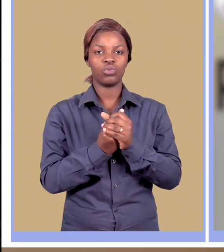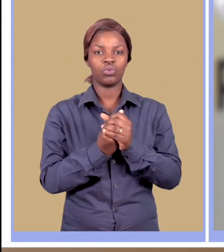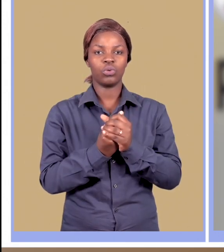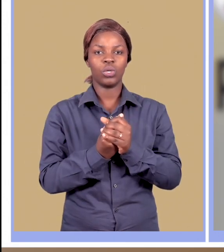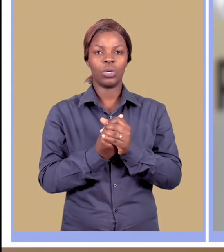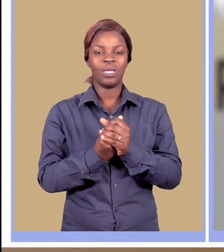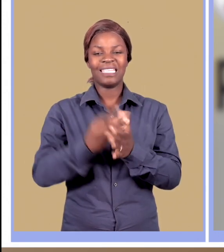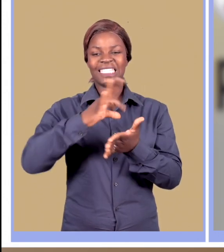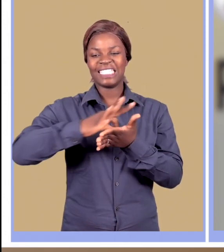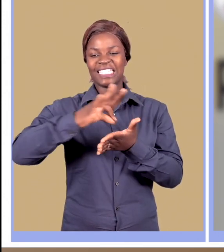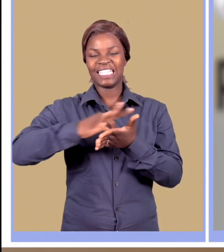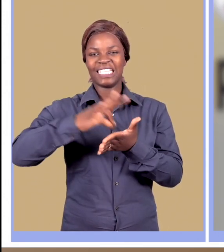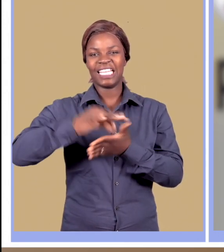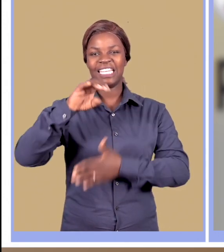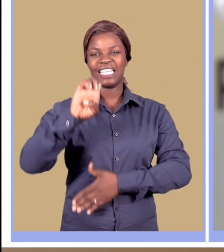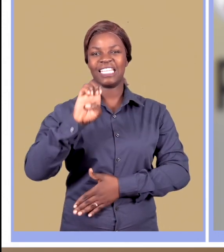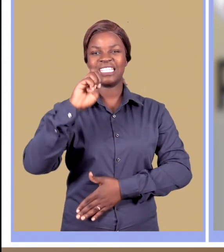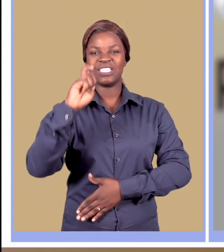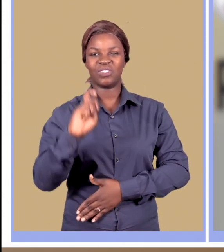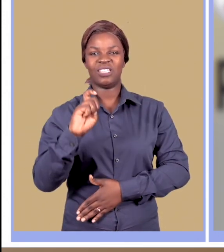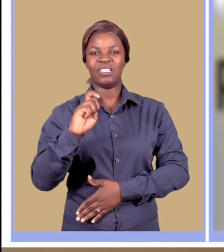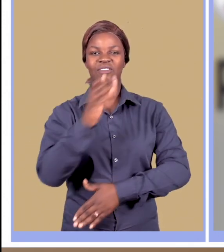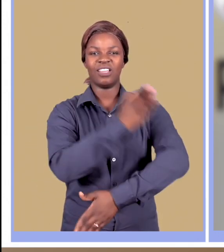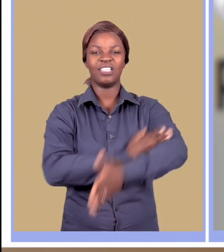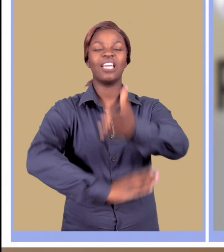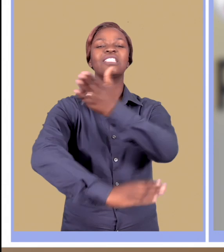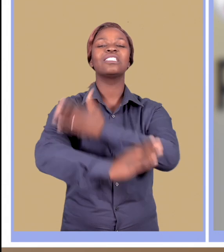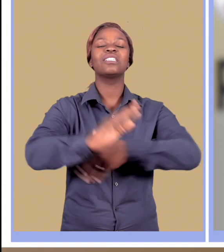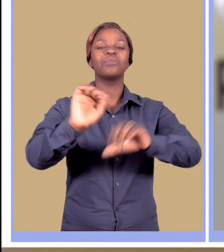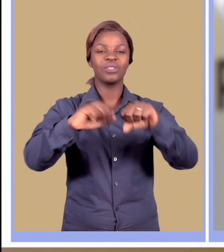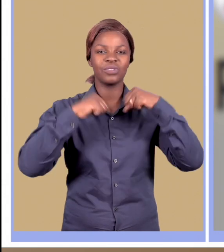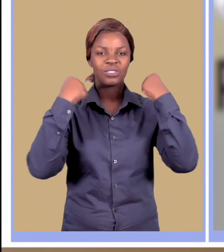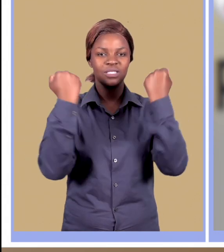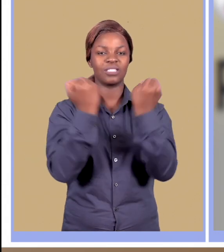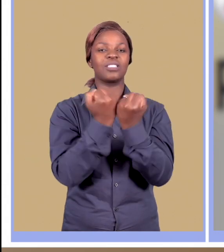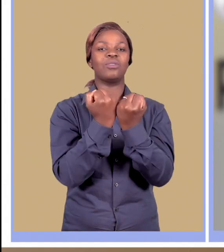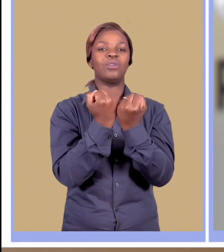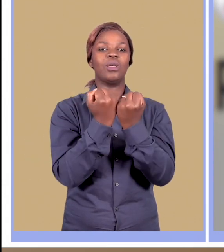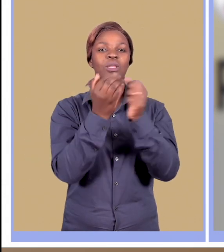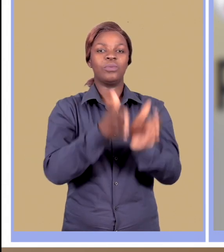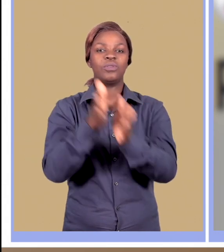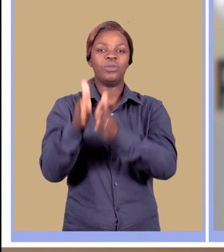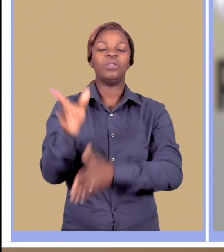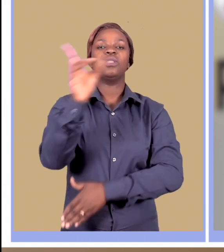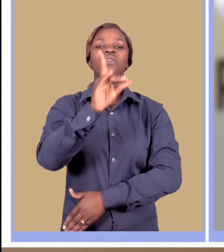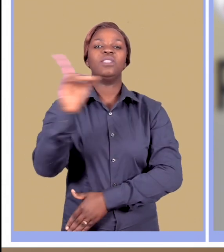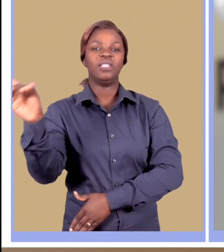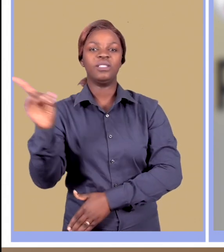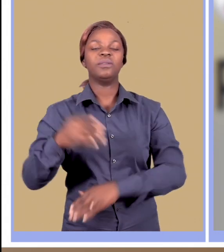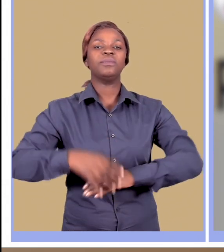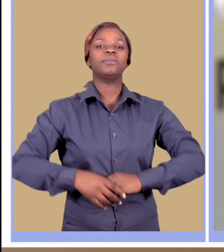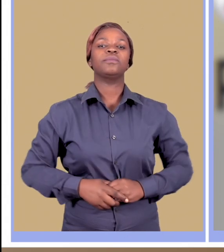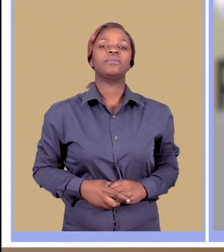a secretária executiva da ADEMO, que é a Associação de Pessoas com